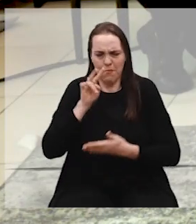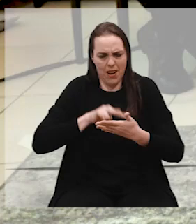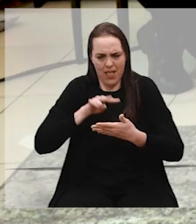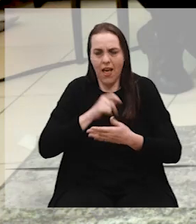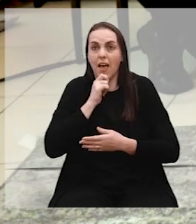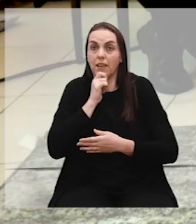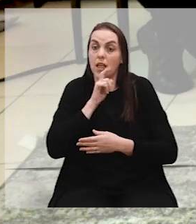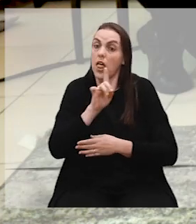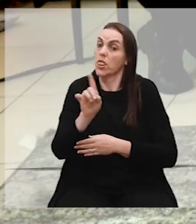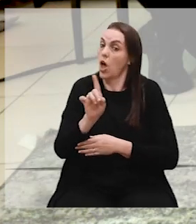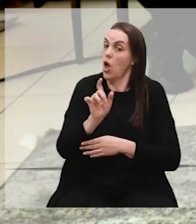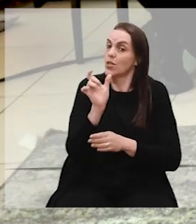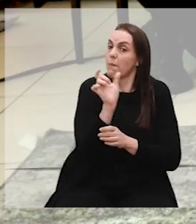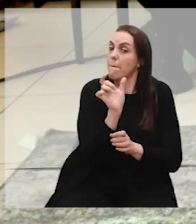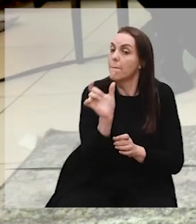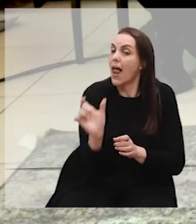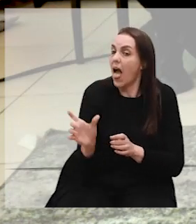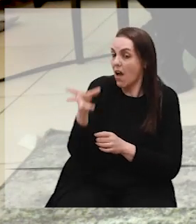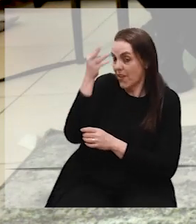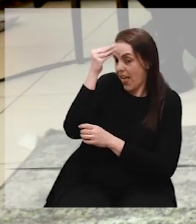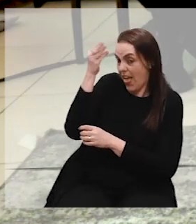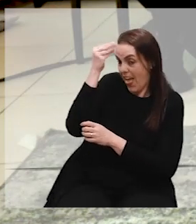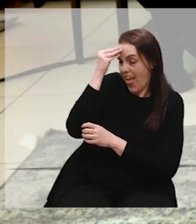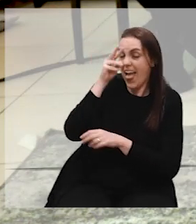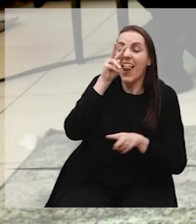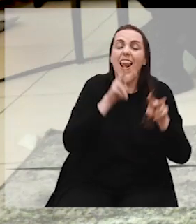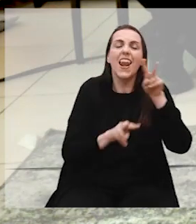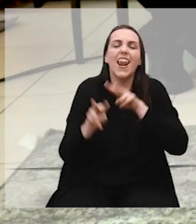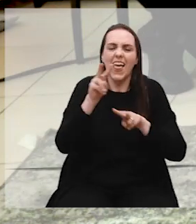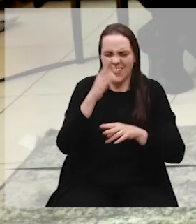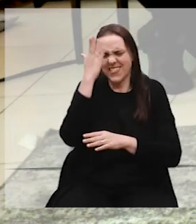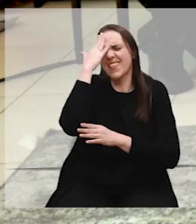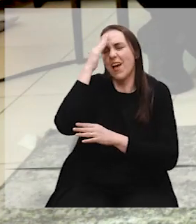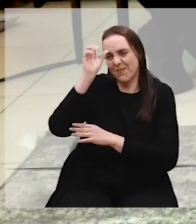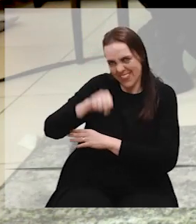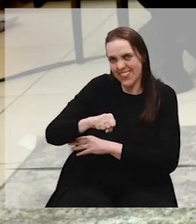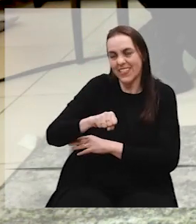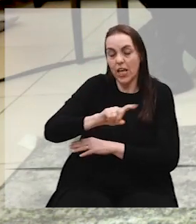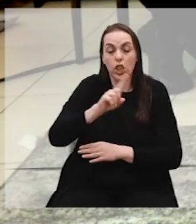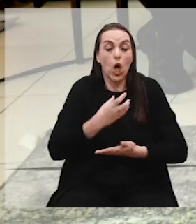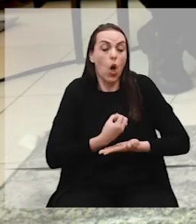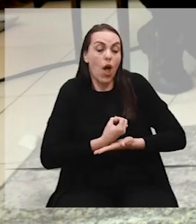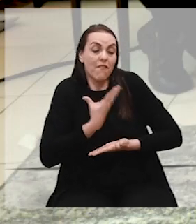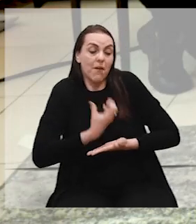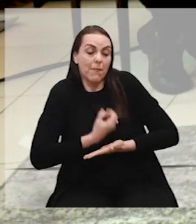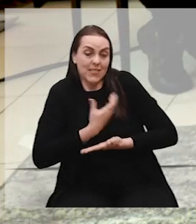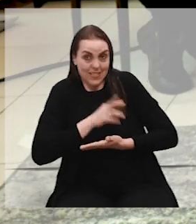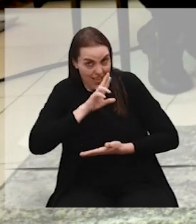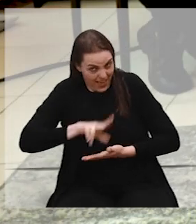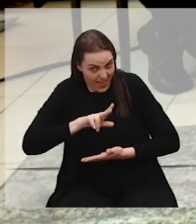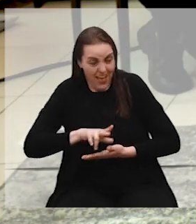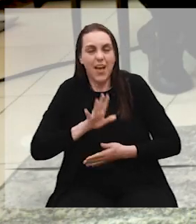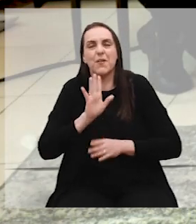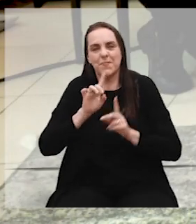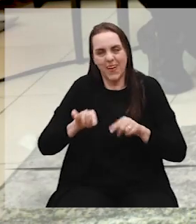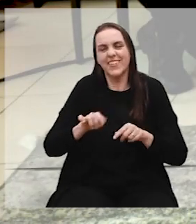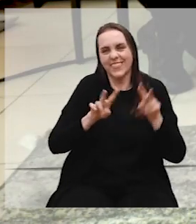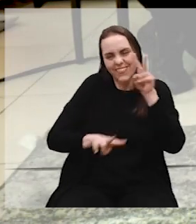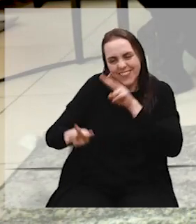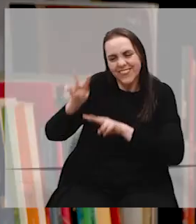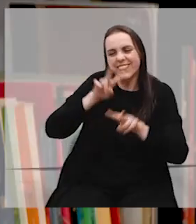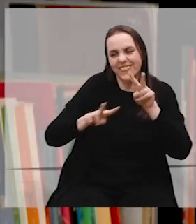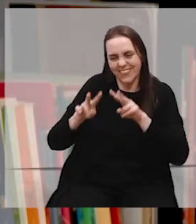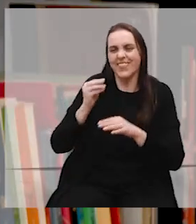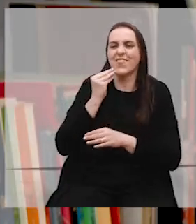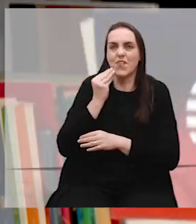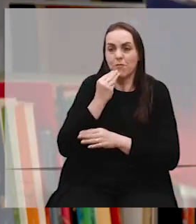né, fluentemente. Não sabe decodificar o código. Ler, ela sabe, ela está lendo tudo. Isso, teu ela não rosto. É alfabetizada. Isso. Mas olha